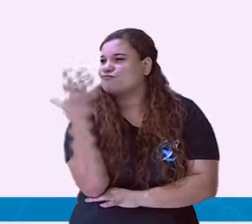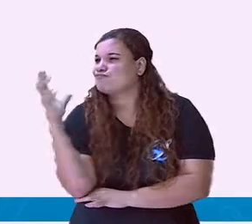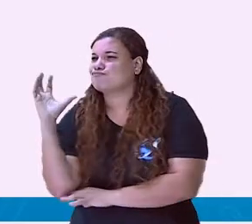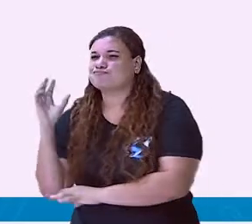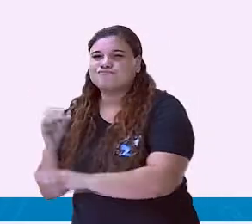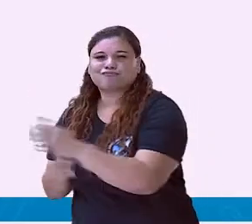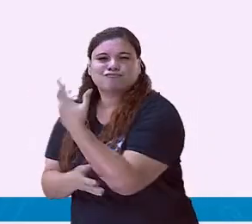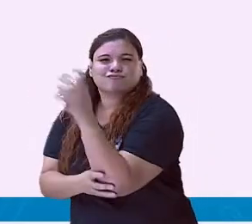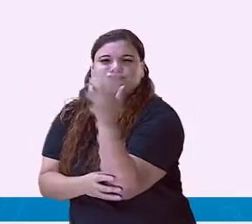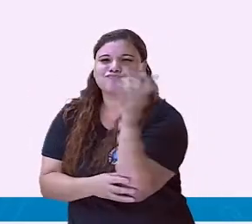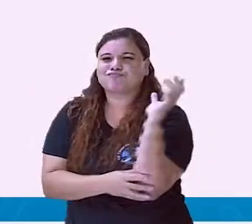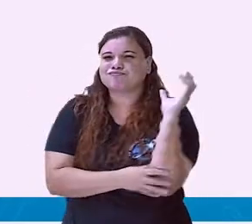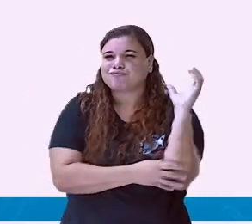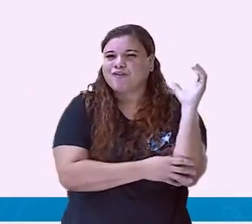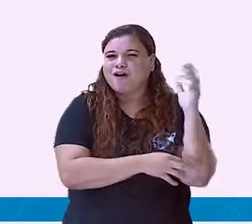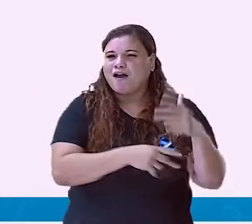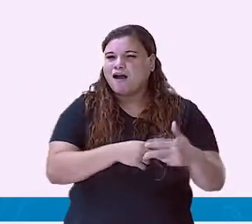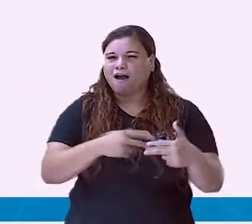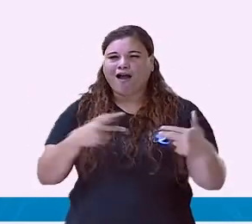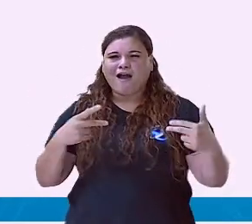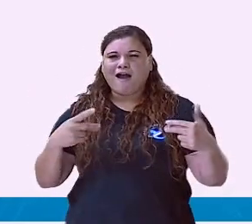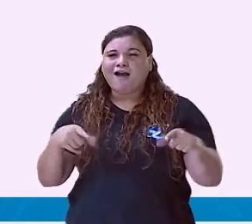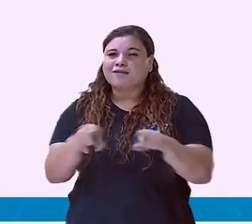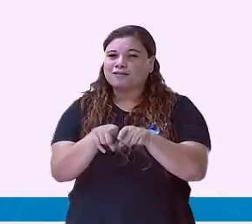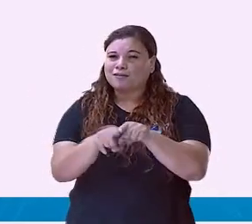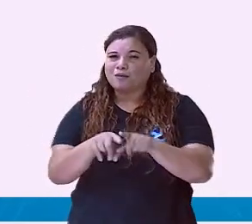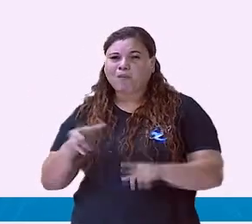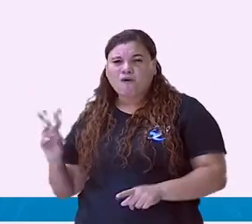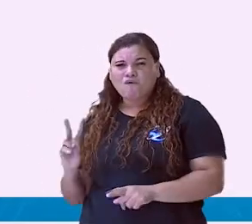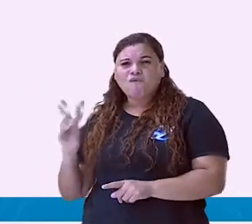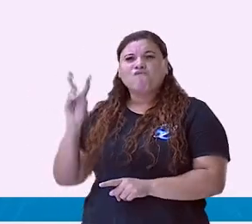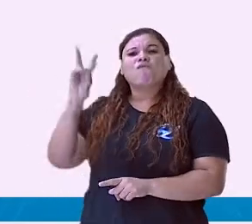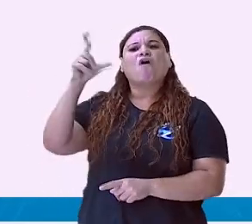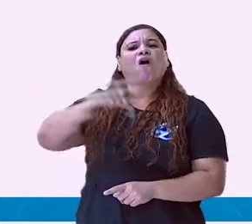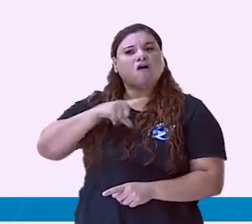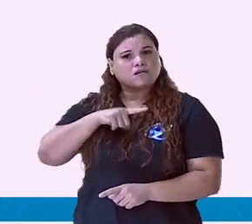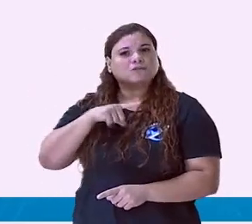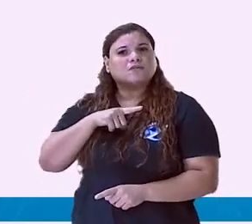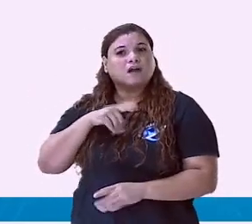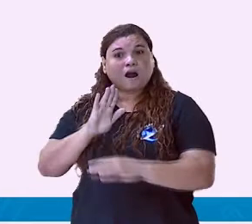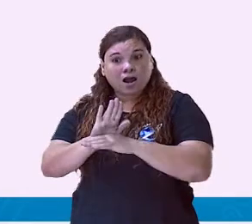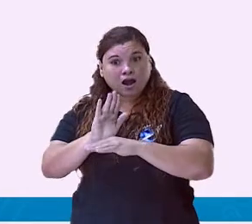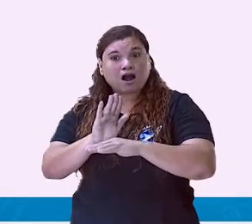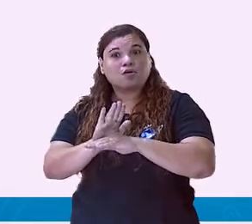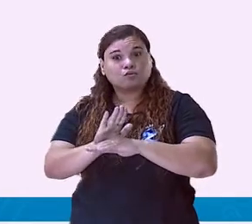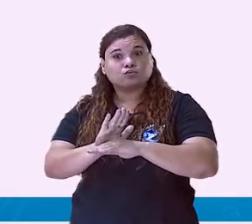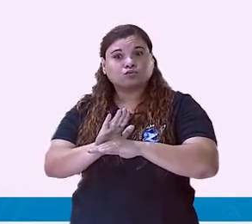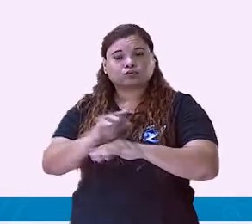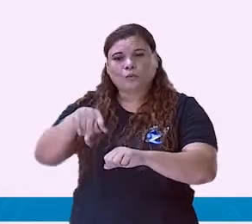riqueza que literalmente sustenta o desenvolvimento dos países ricos.